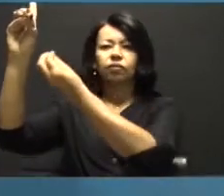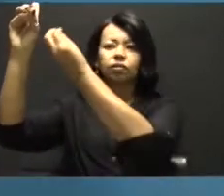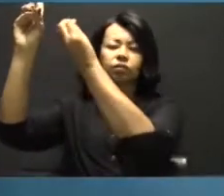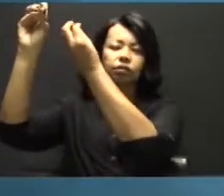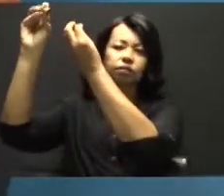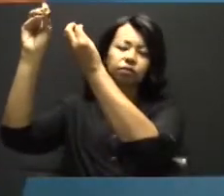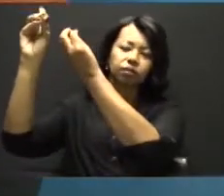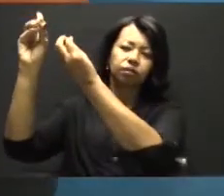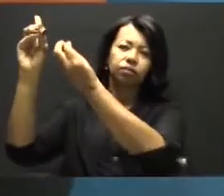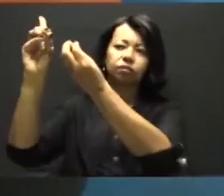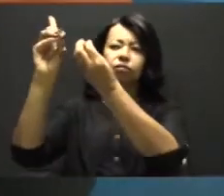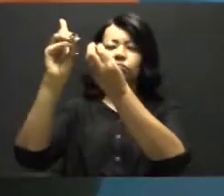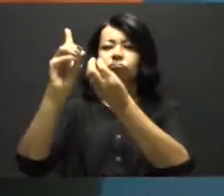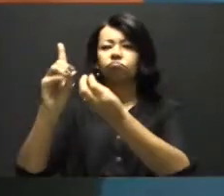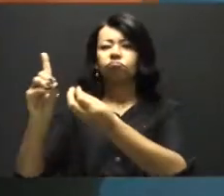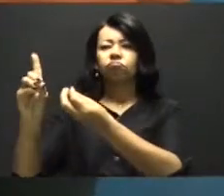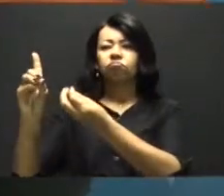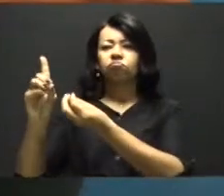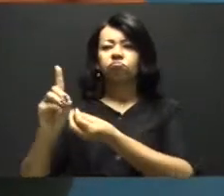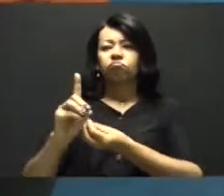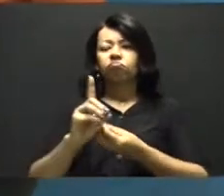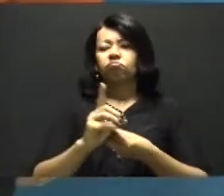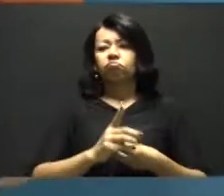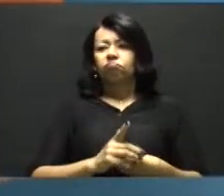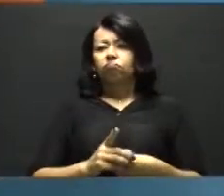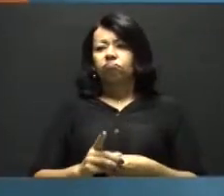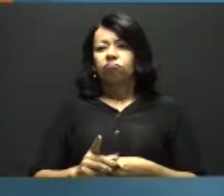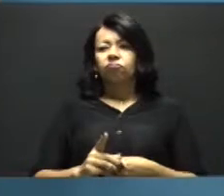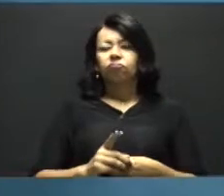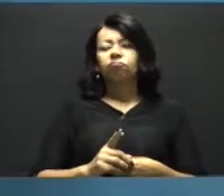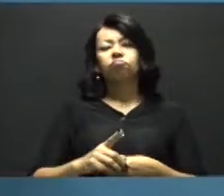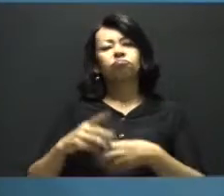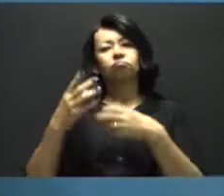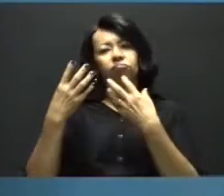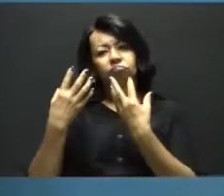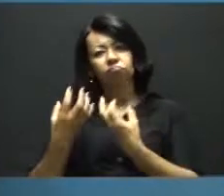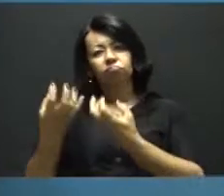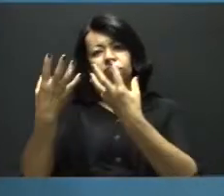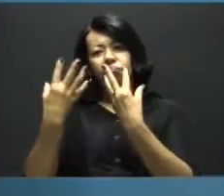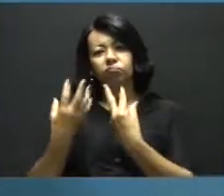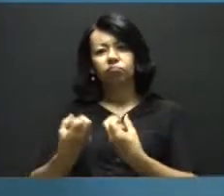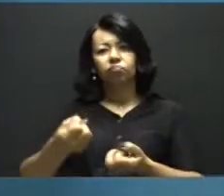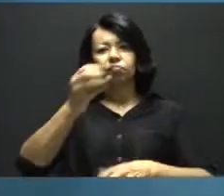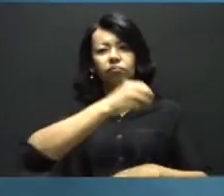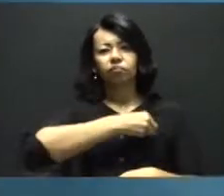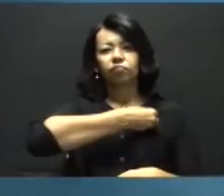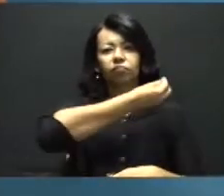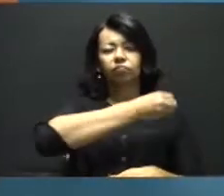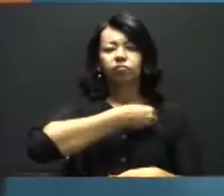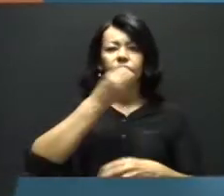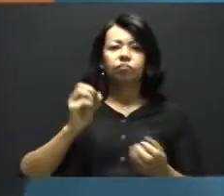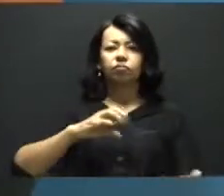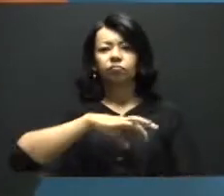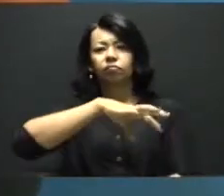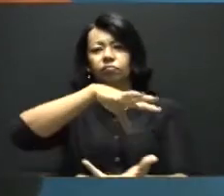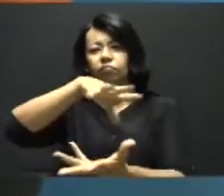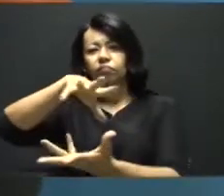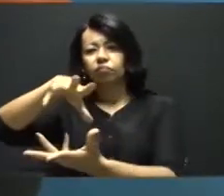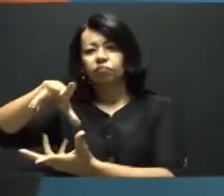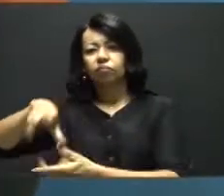arrisca ti e acolhe a vida que o mundo